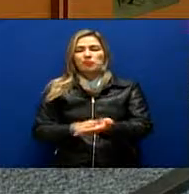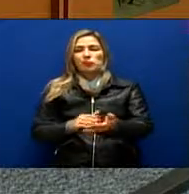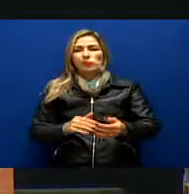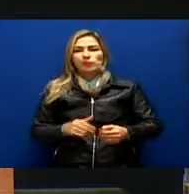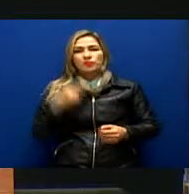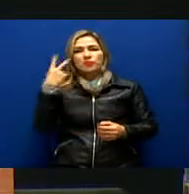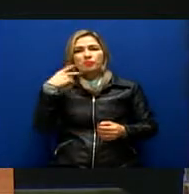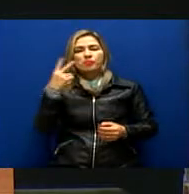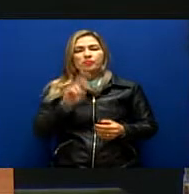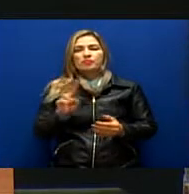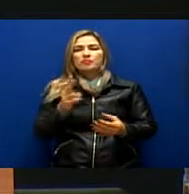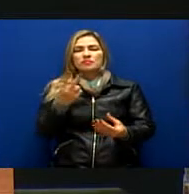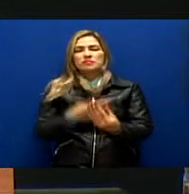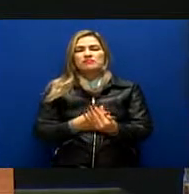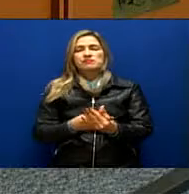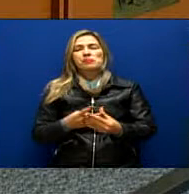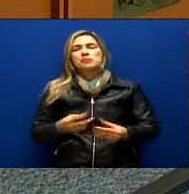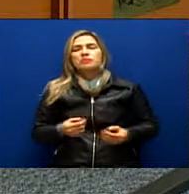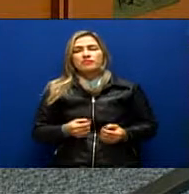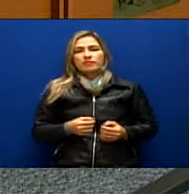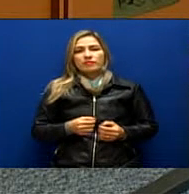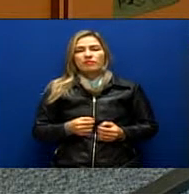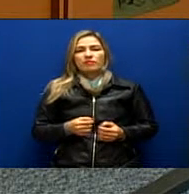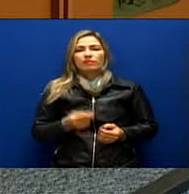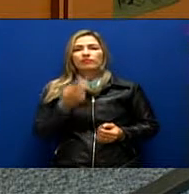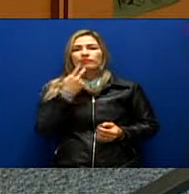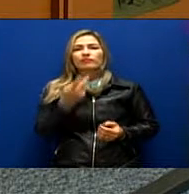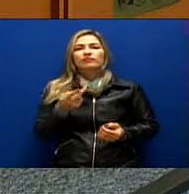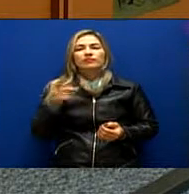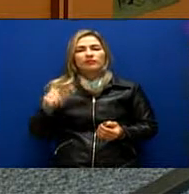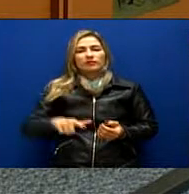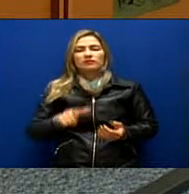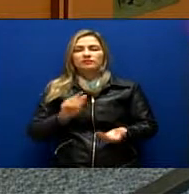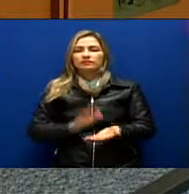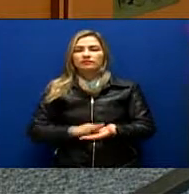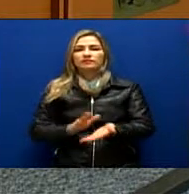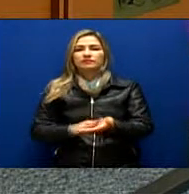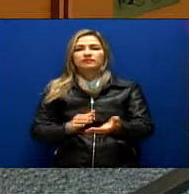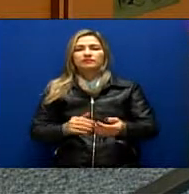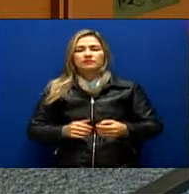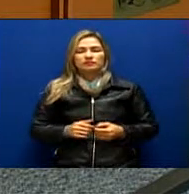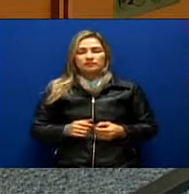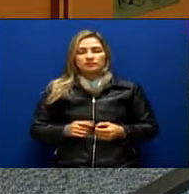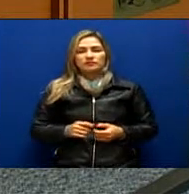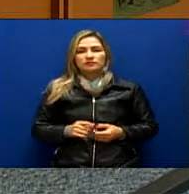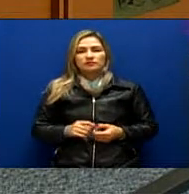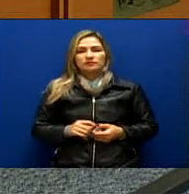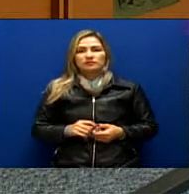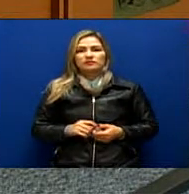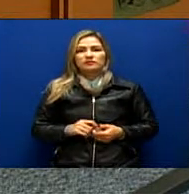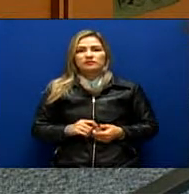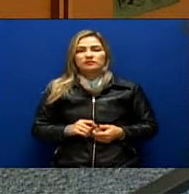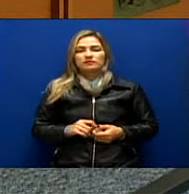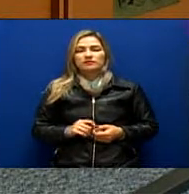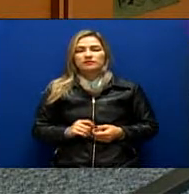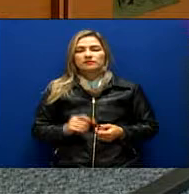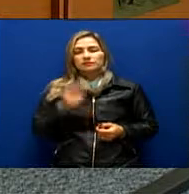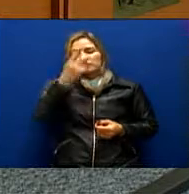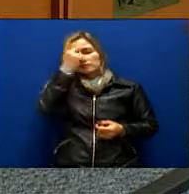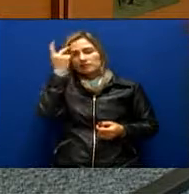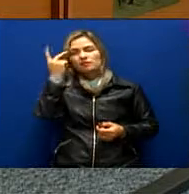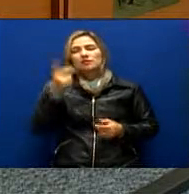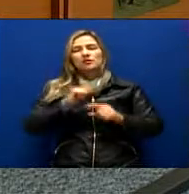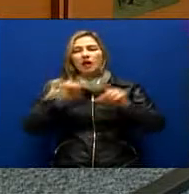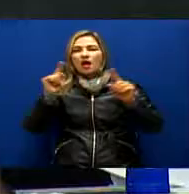Vereador Vitão. Presidente, mais uma vez, parabéns. Você está falando porque você é a linguagem do povo, você ouviu o povo no momento